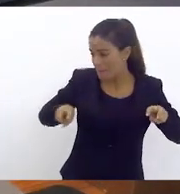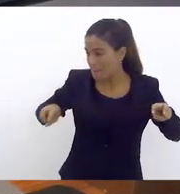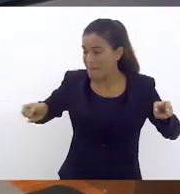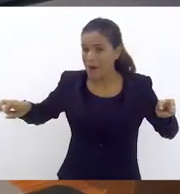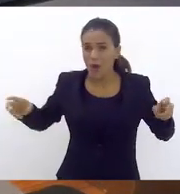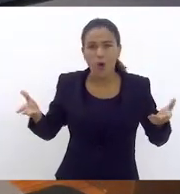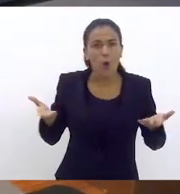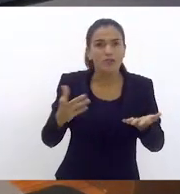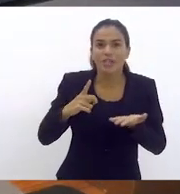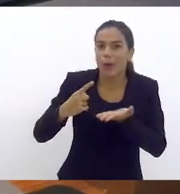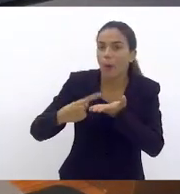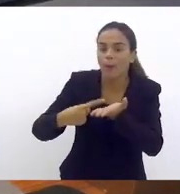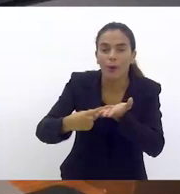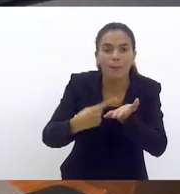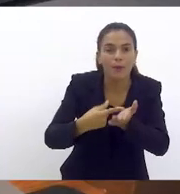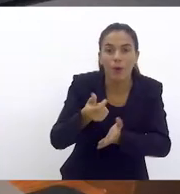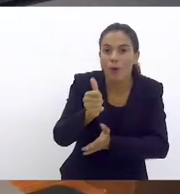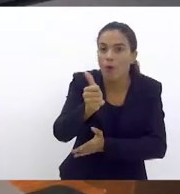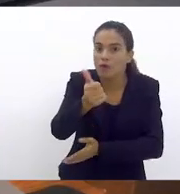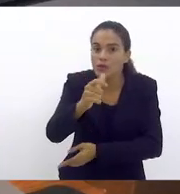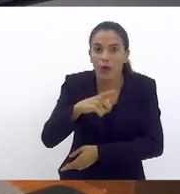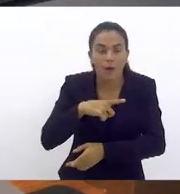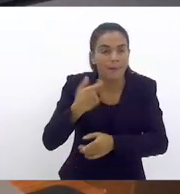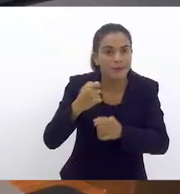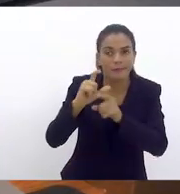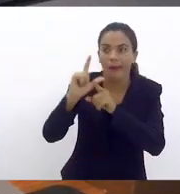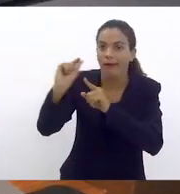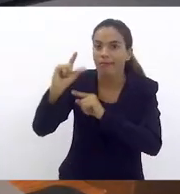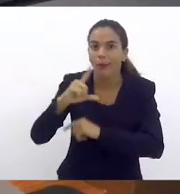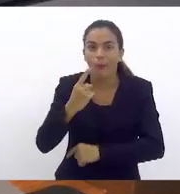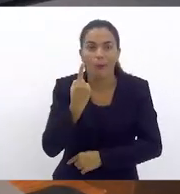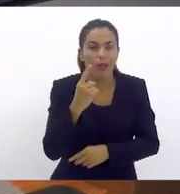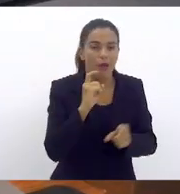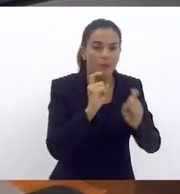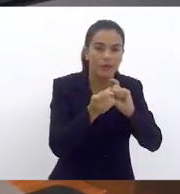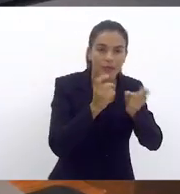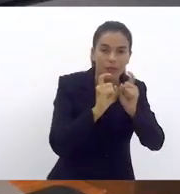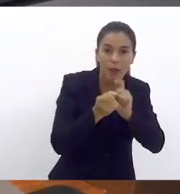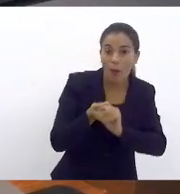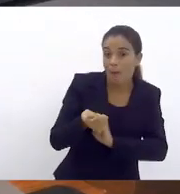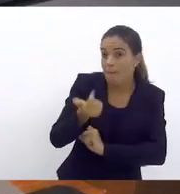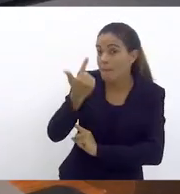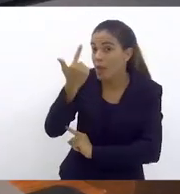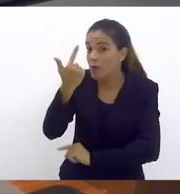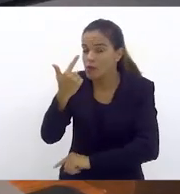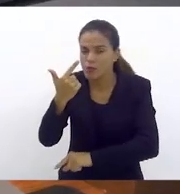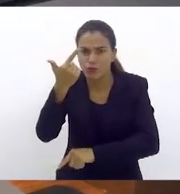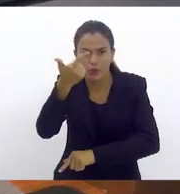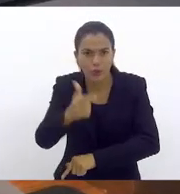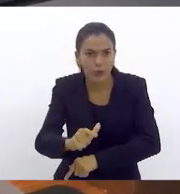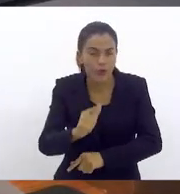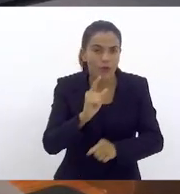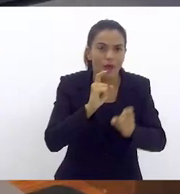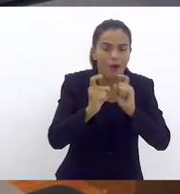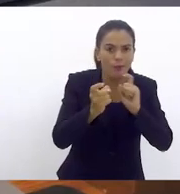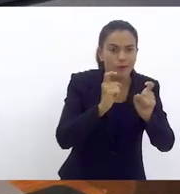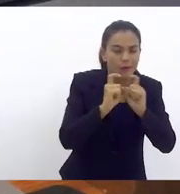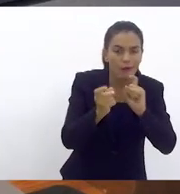reuniões hoje daqui a pouquinho 11 horas eu também tenho uma e mais uma meio-dia mais outra